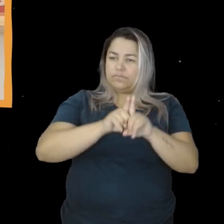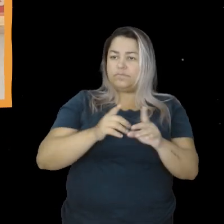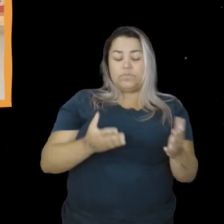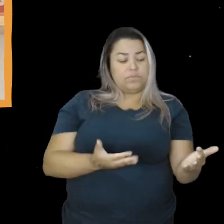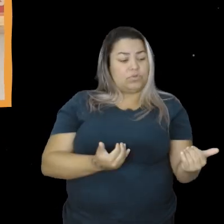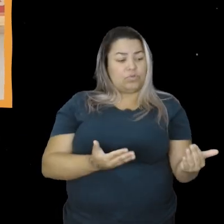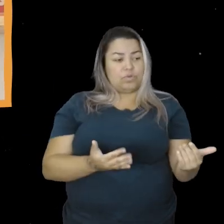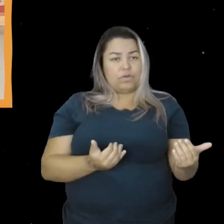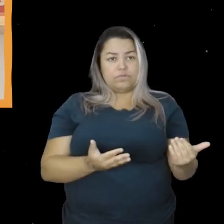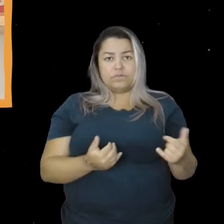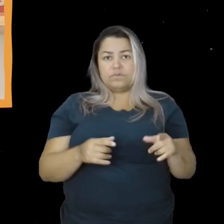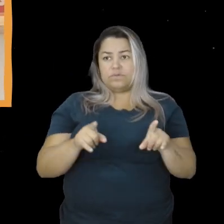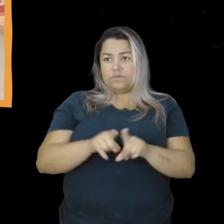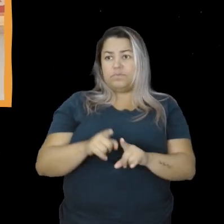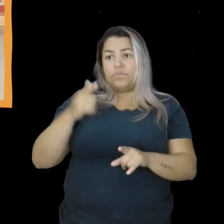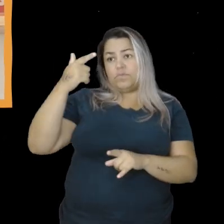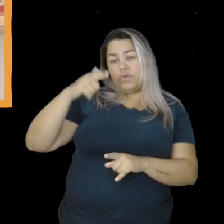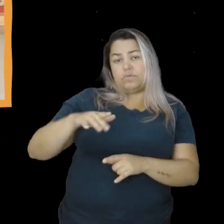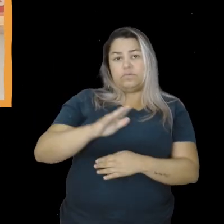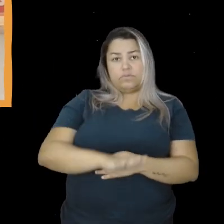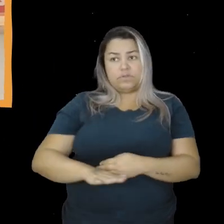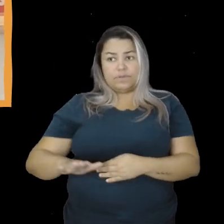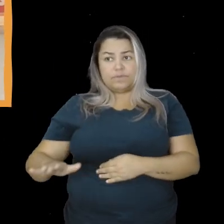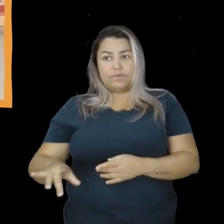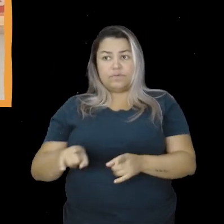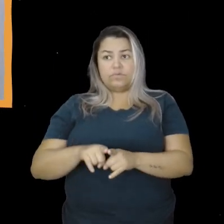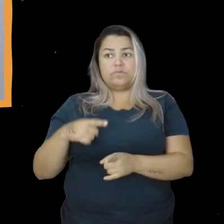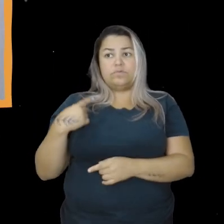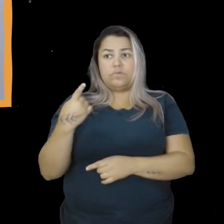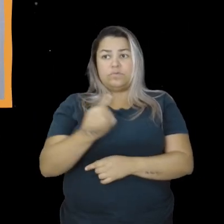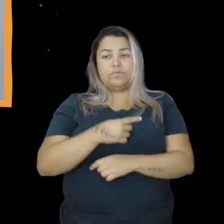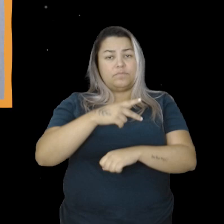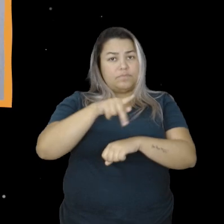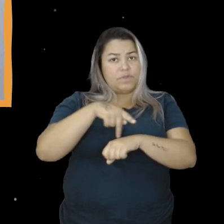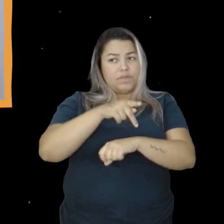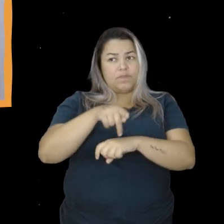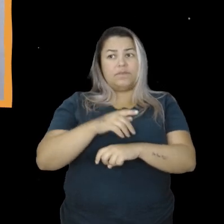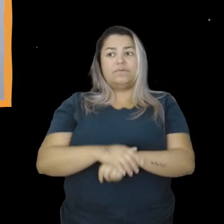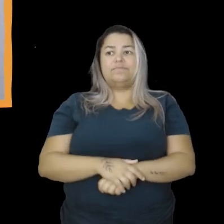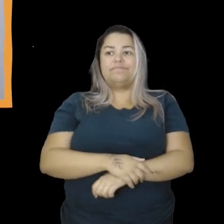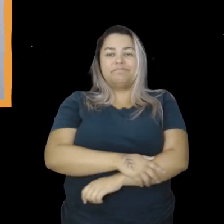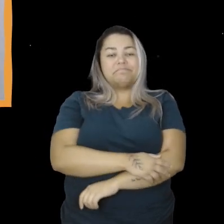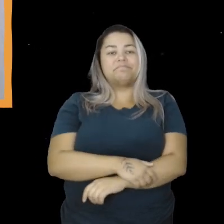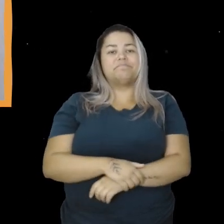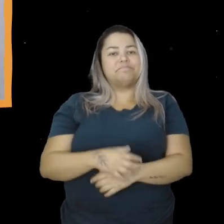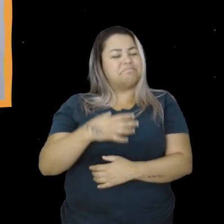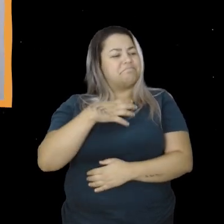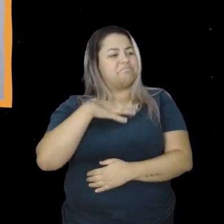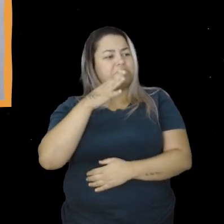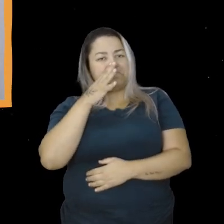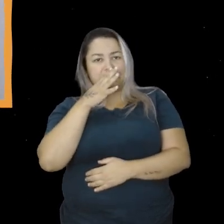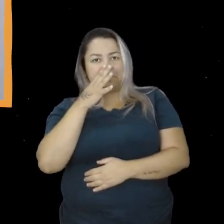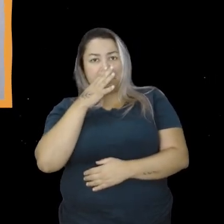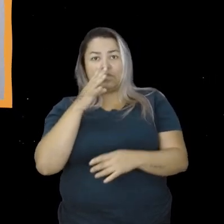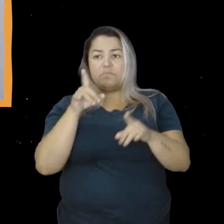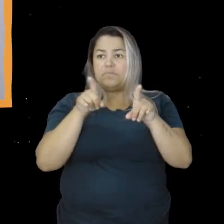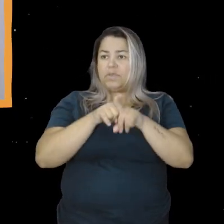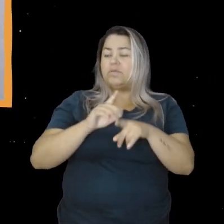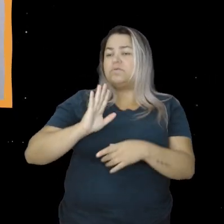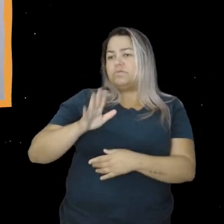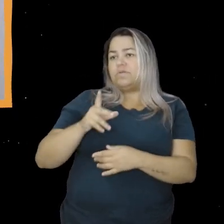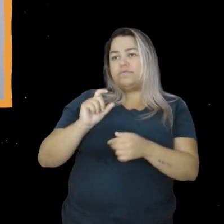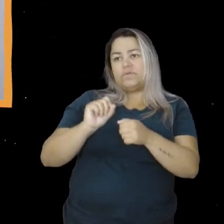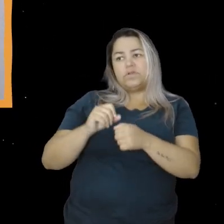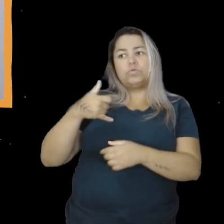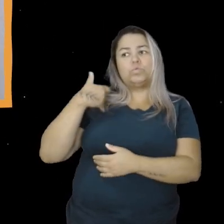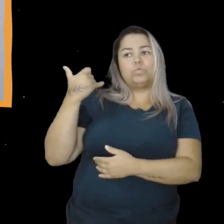jovem, junto a tantas outras crianças petistas de todo o nosso país. Sim. Nossa, a gente fica muito surpresa com o tanto que tu já fez com a tua